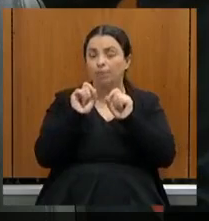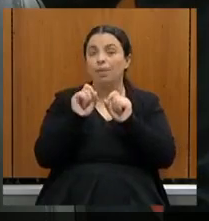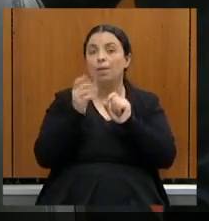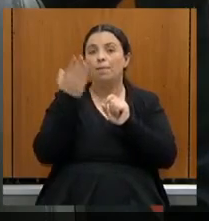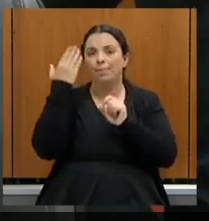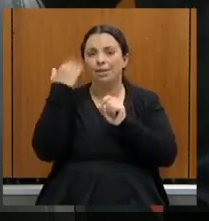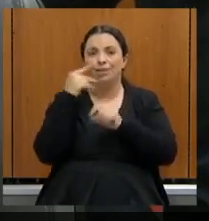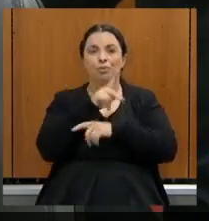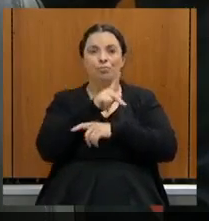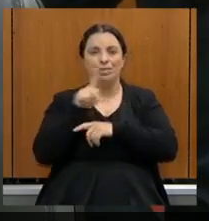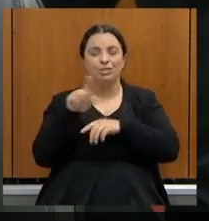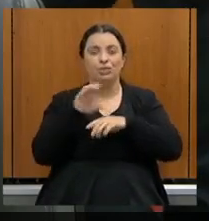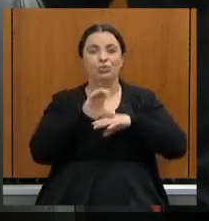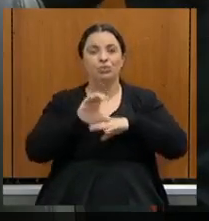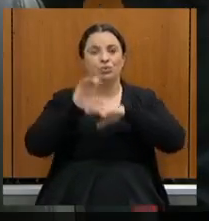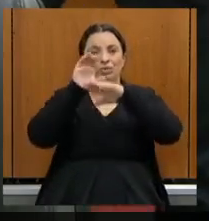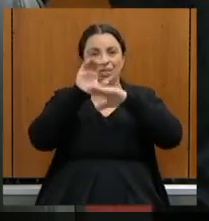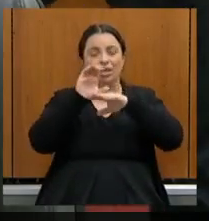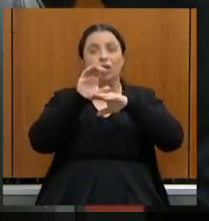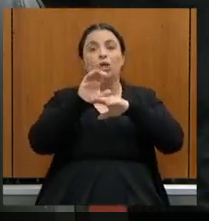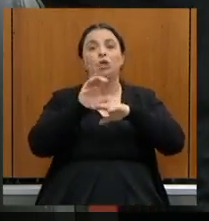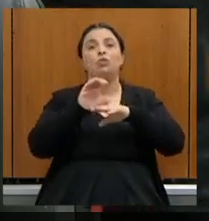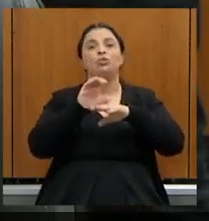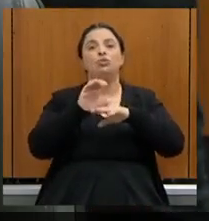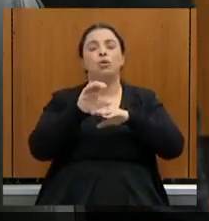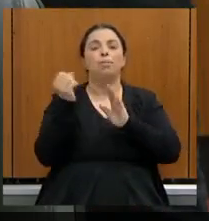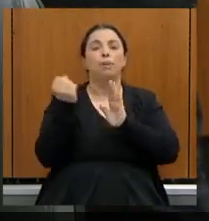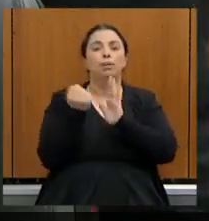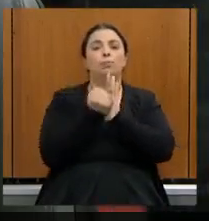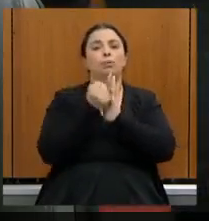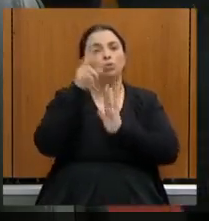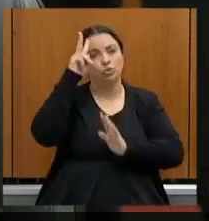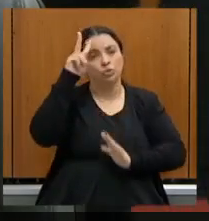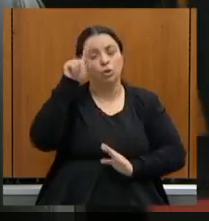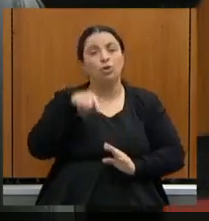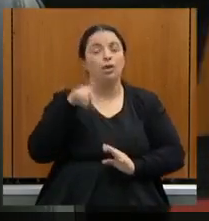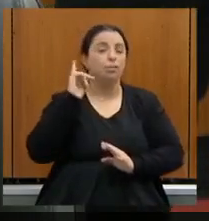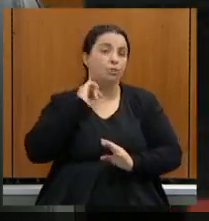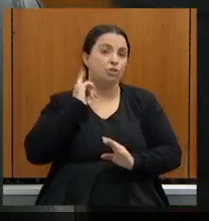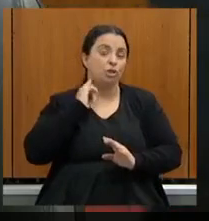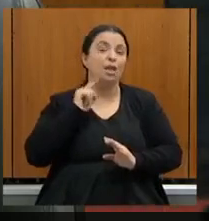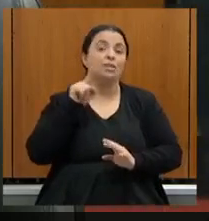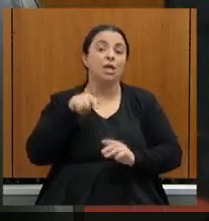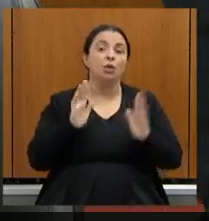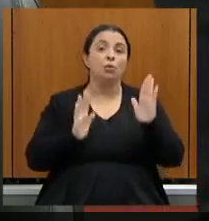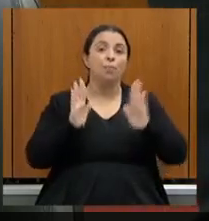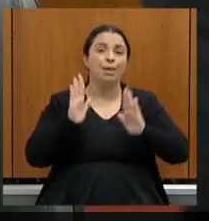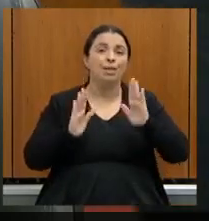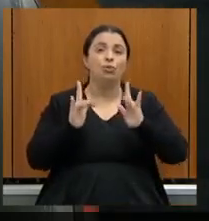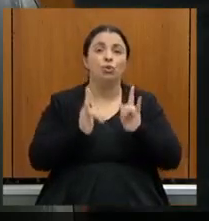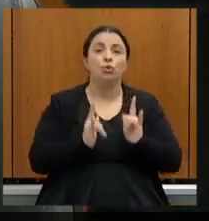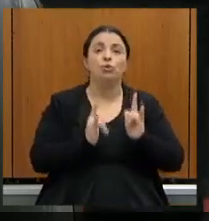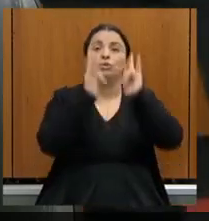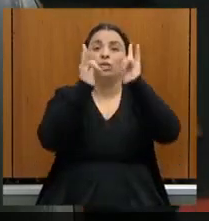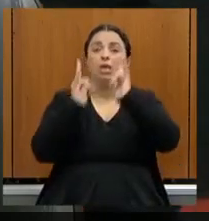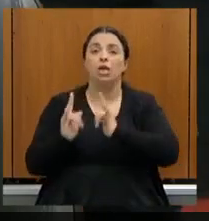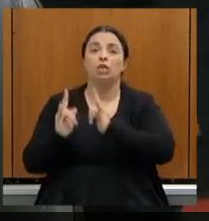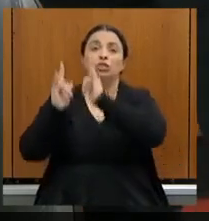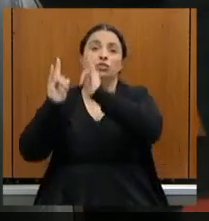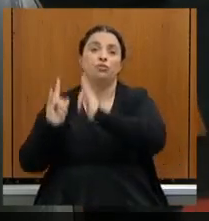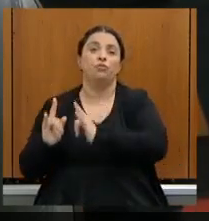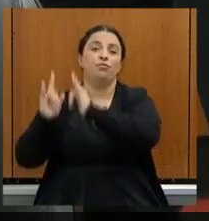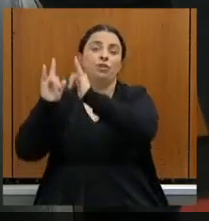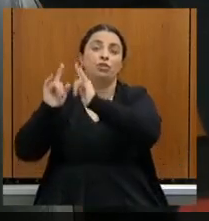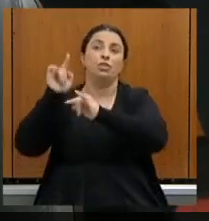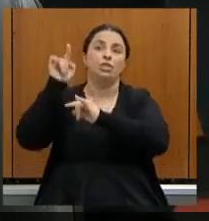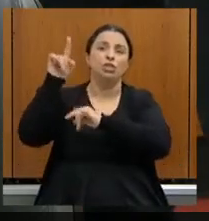Patrimônio e História de Minas Gerais foi no nosso mandato em que os edifícios que estavam saindo do lado de